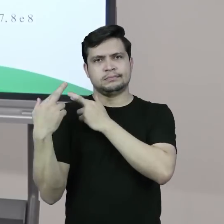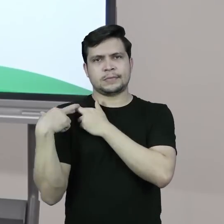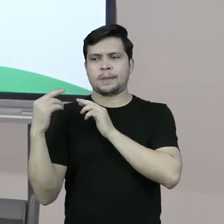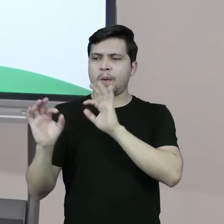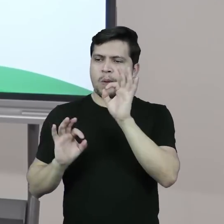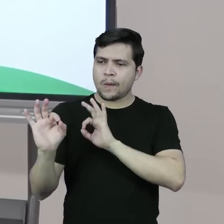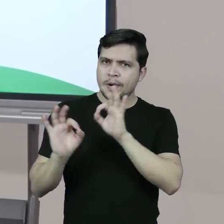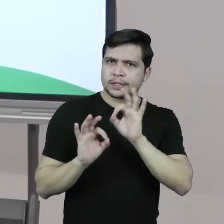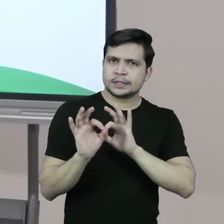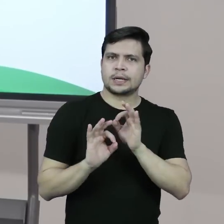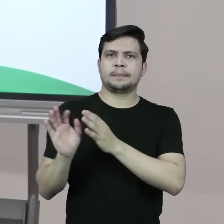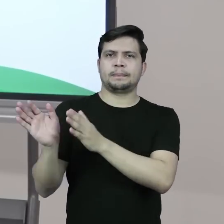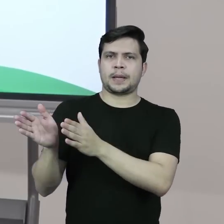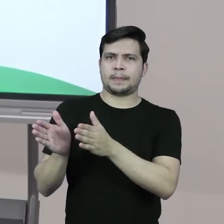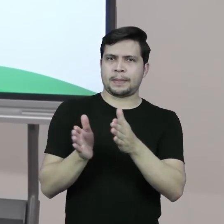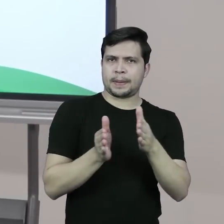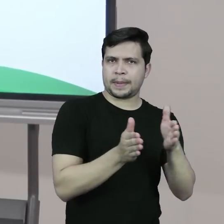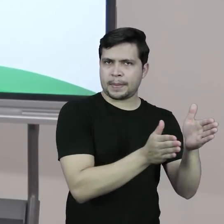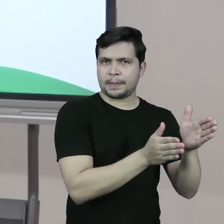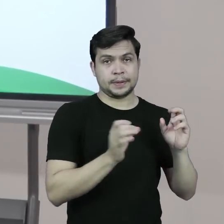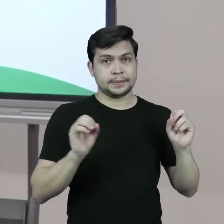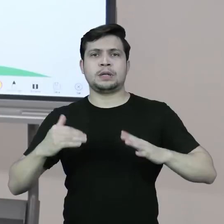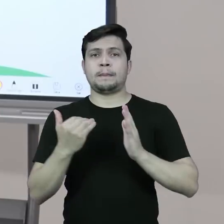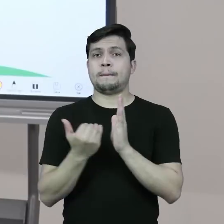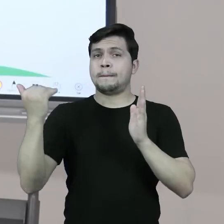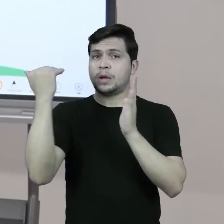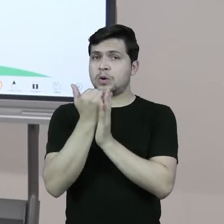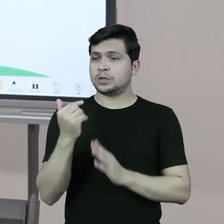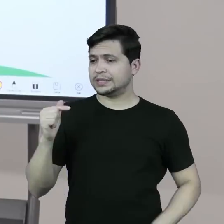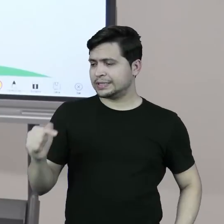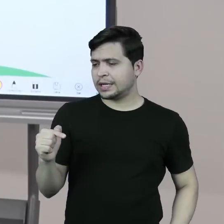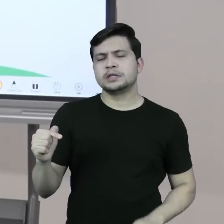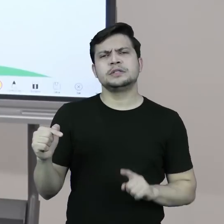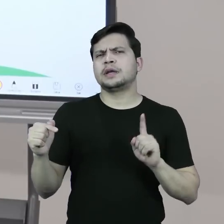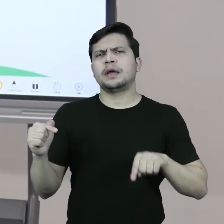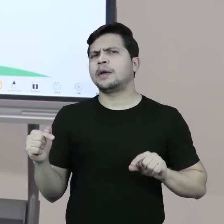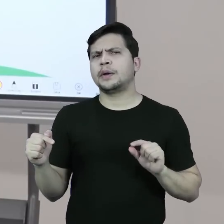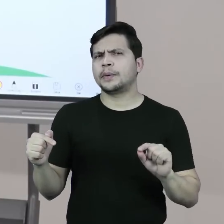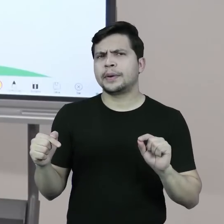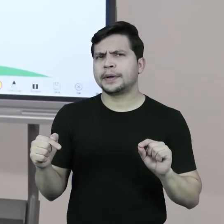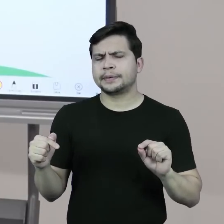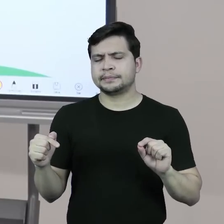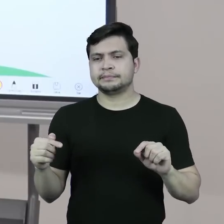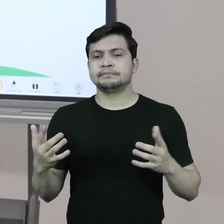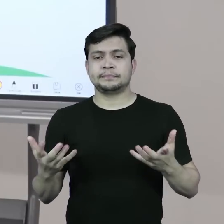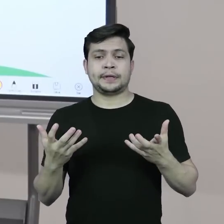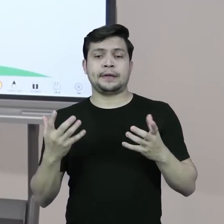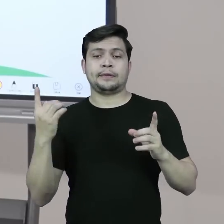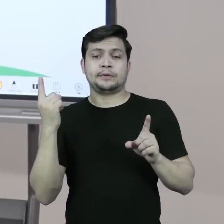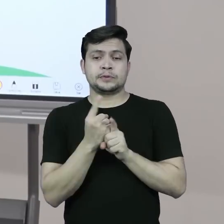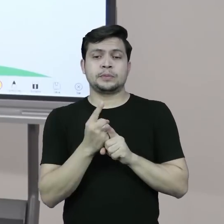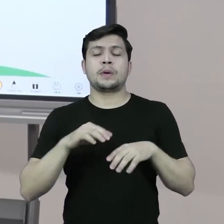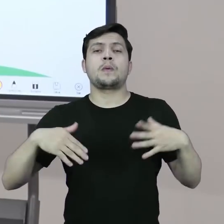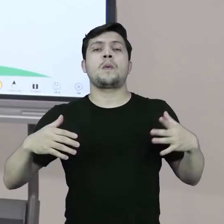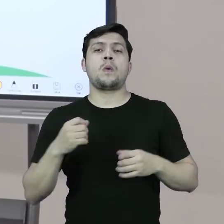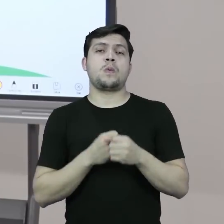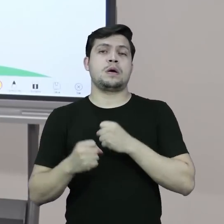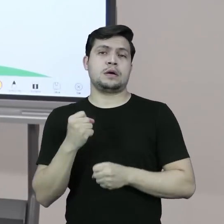esses valores pelos quais a gente tem que dividir. 6 mais 12 mais